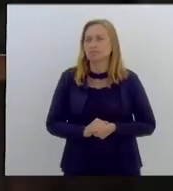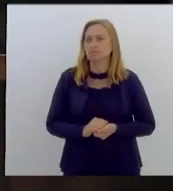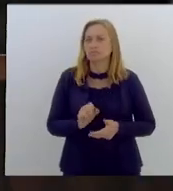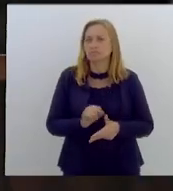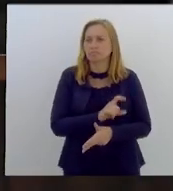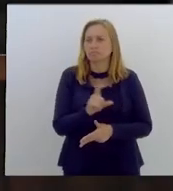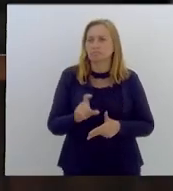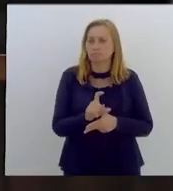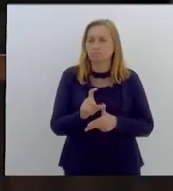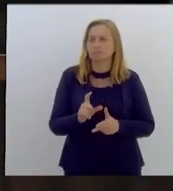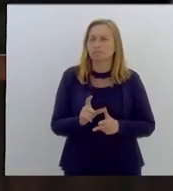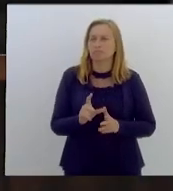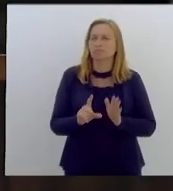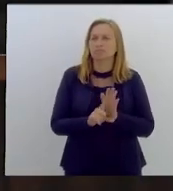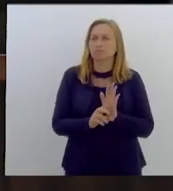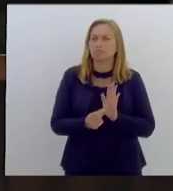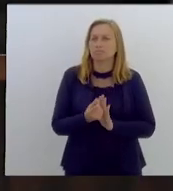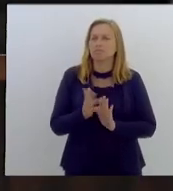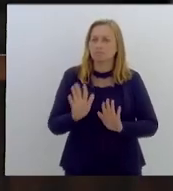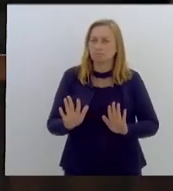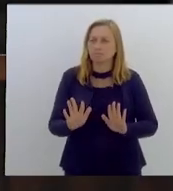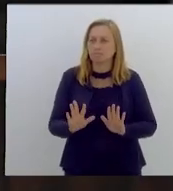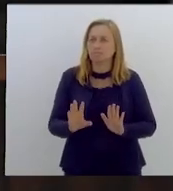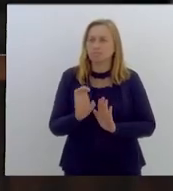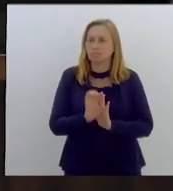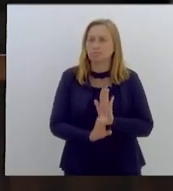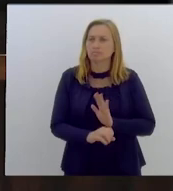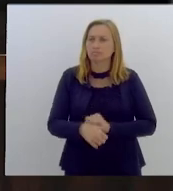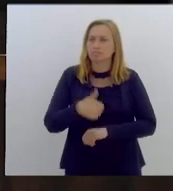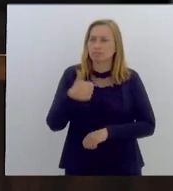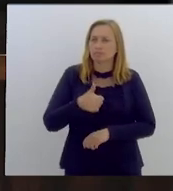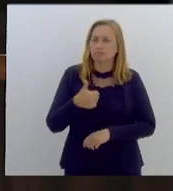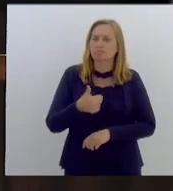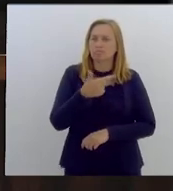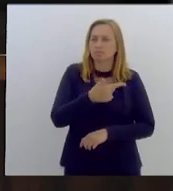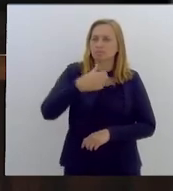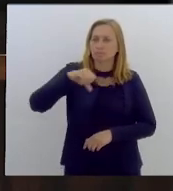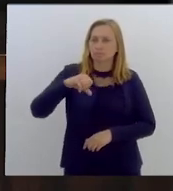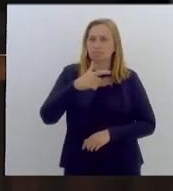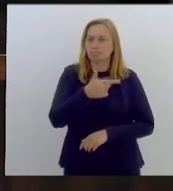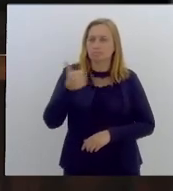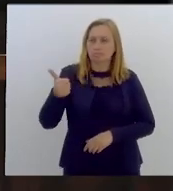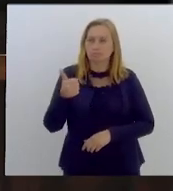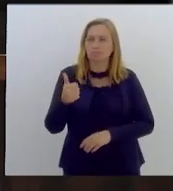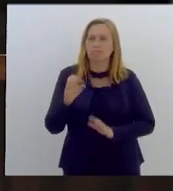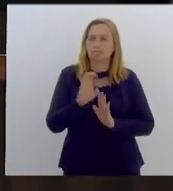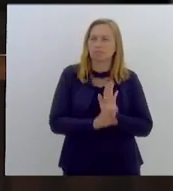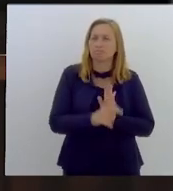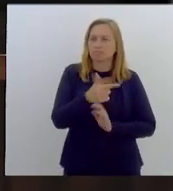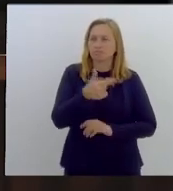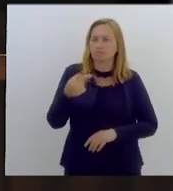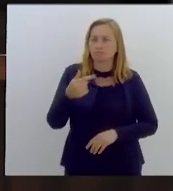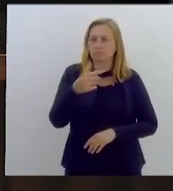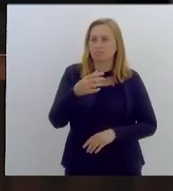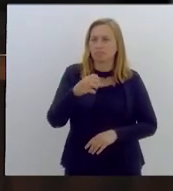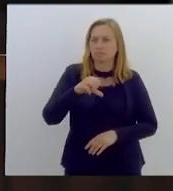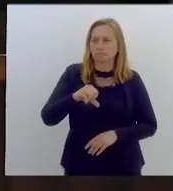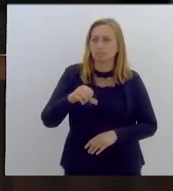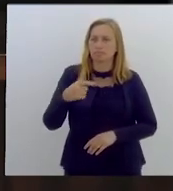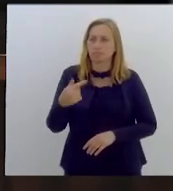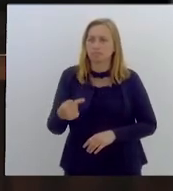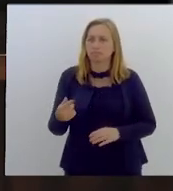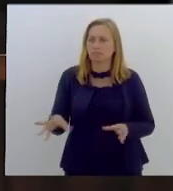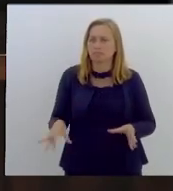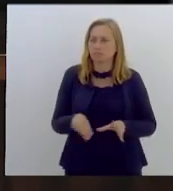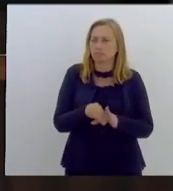executivo da recuperação. Então, a emenda número 1, a emenda 19, 21 e a emenda 27, 97 serão aglutinadas e nós